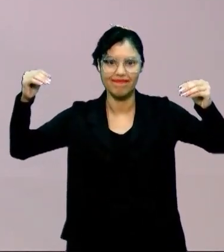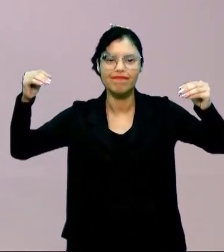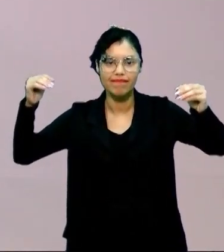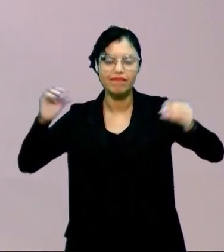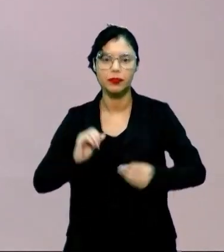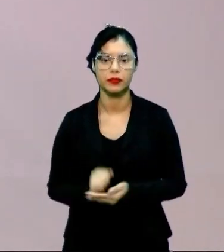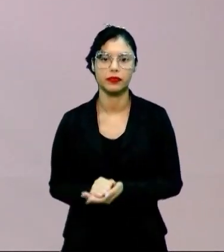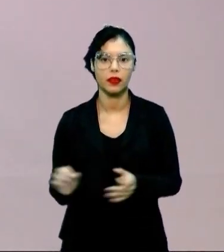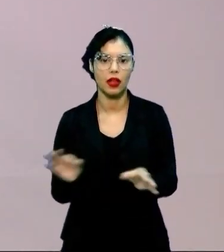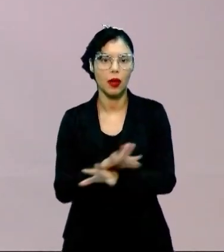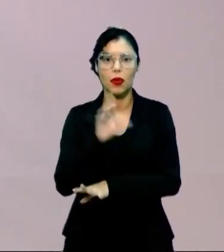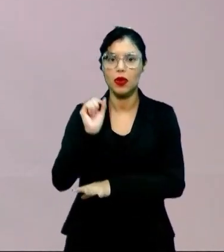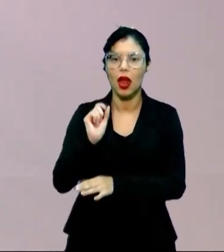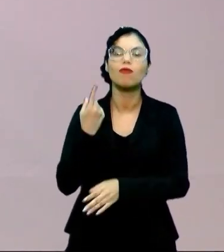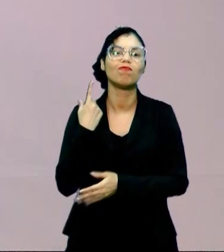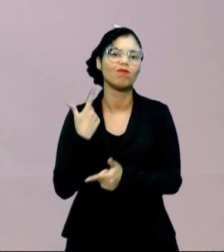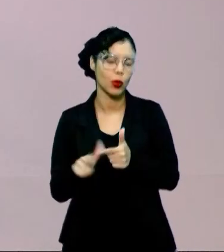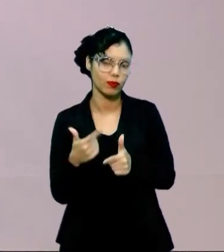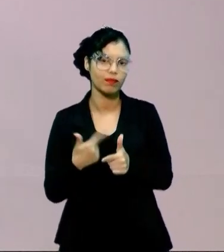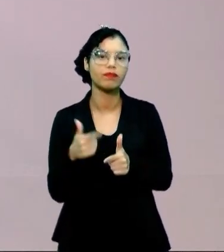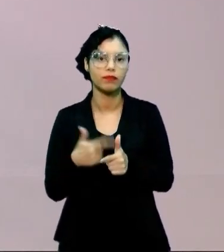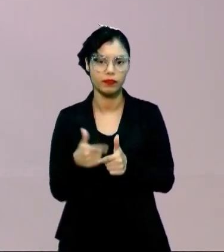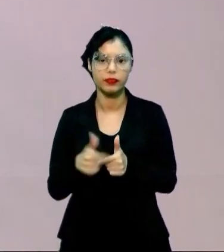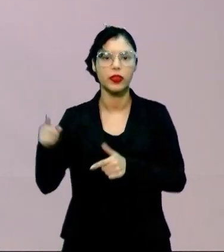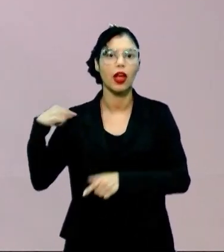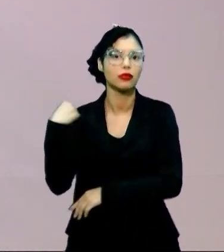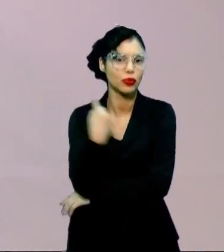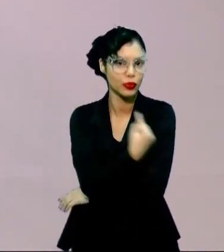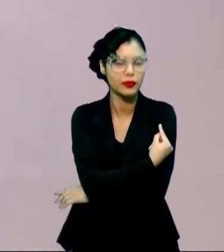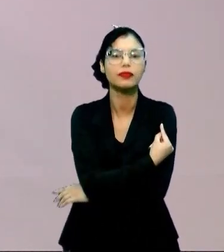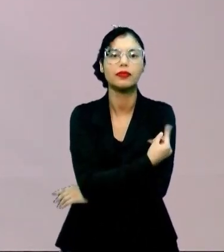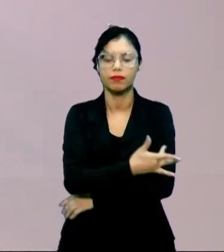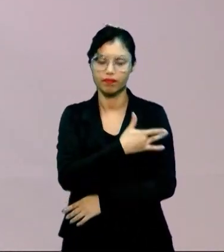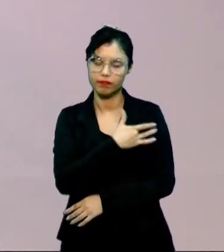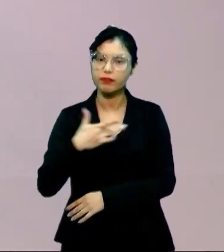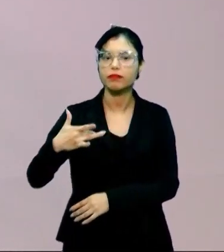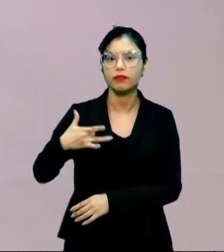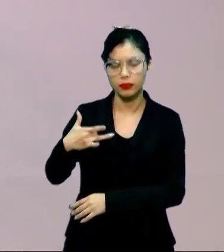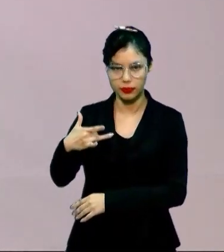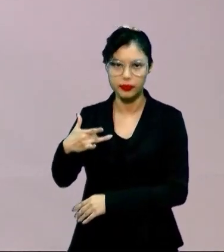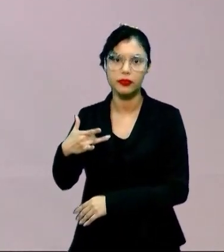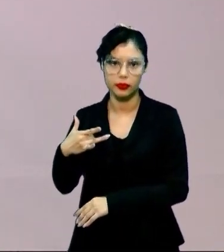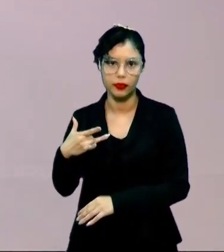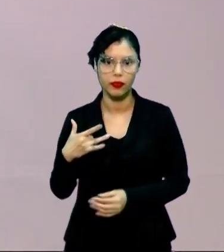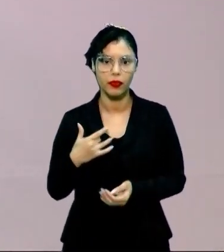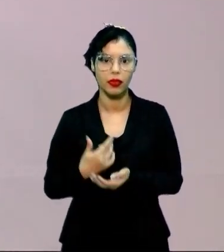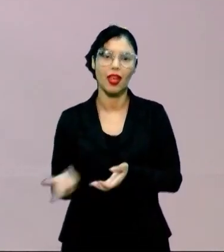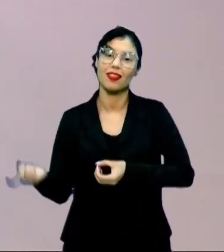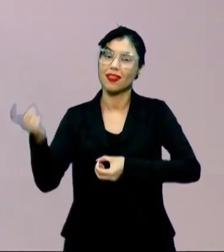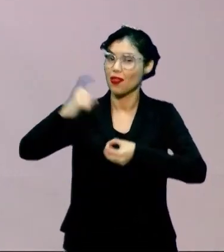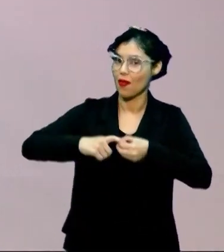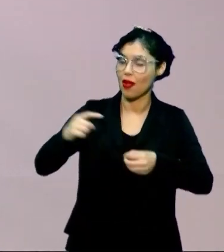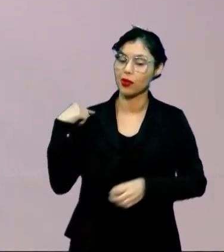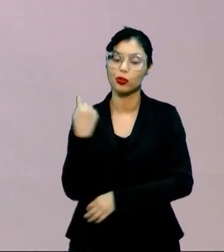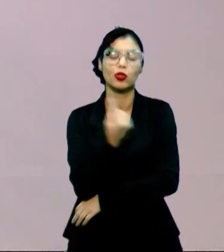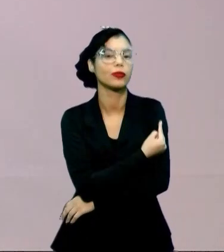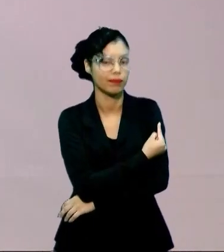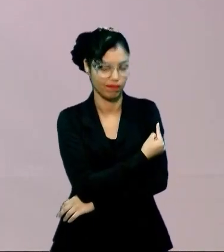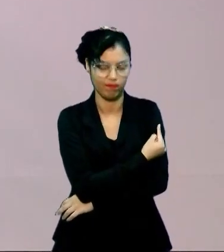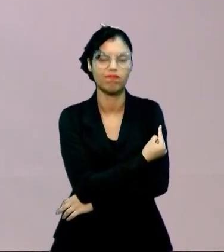repente, ocasionar prejuízos à nossa saúde, de repente nem voltar para